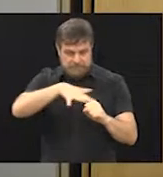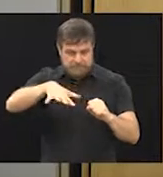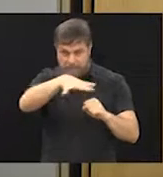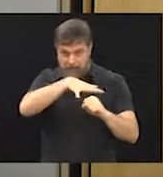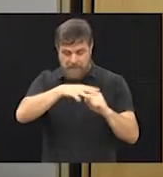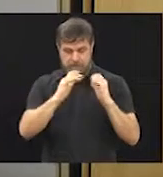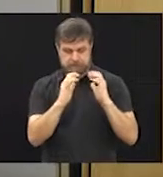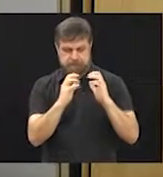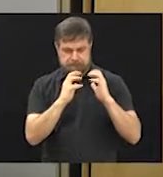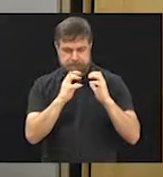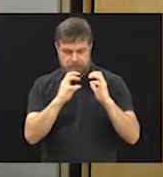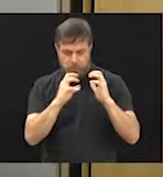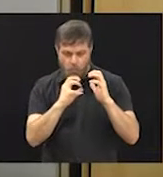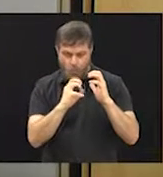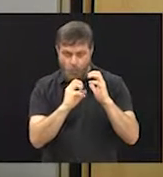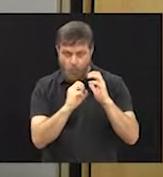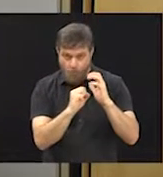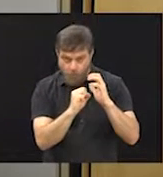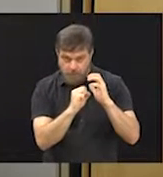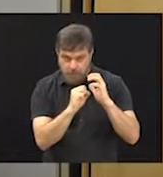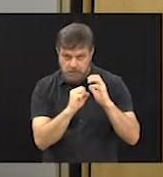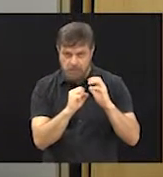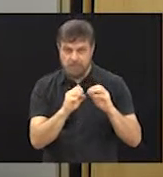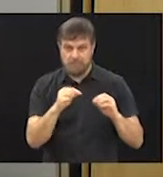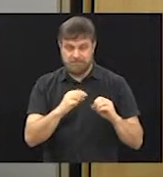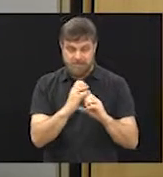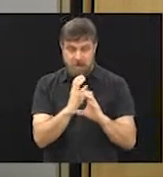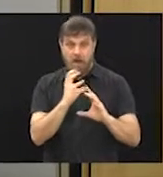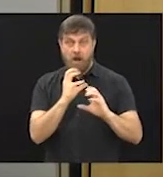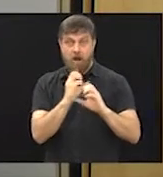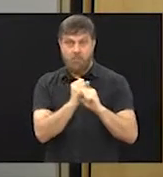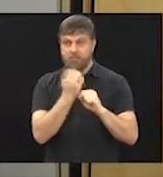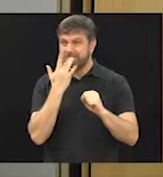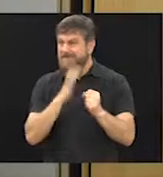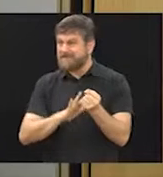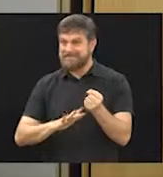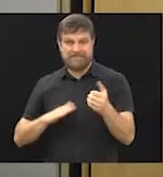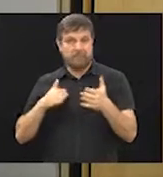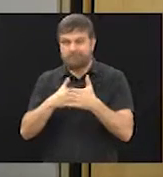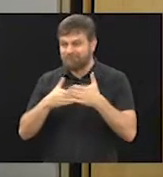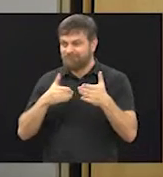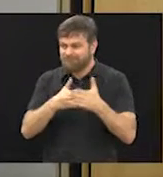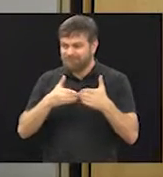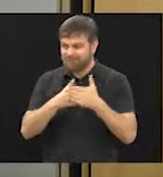artérias do território cerebral, em que há uma redução do fluxo